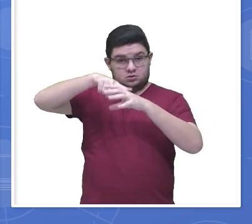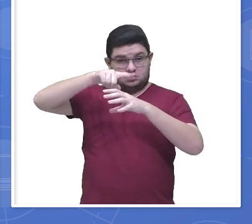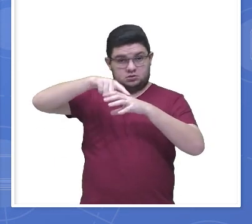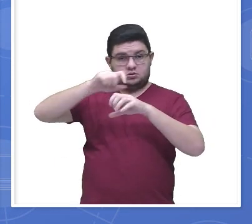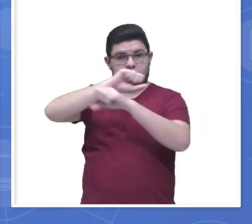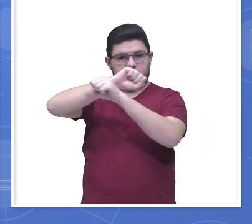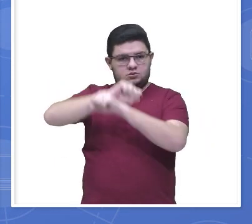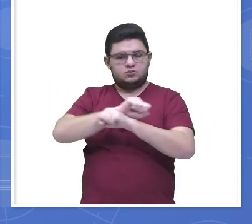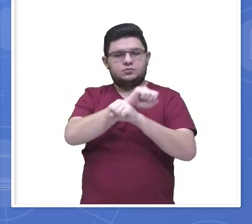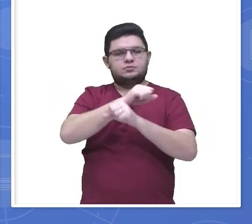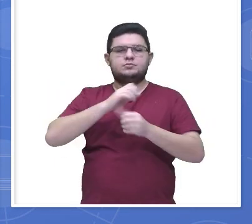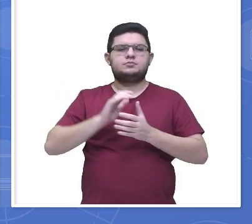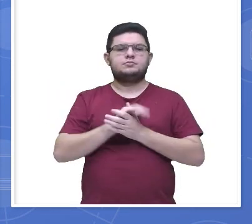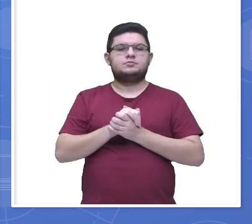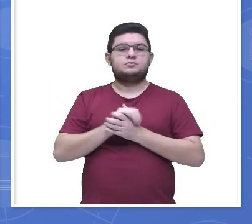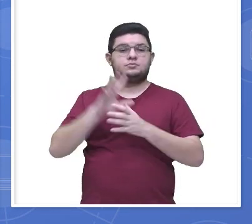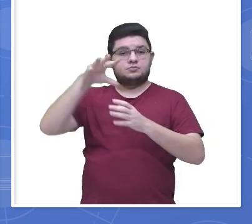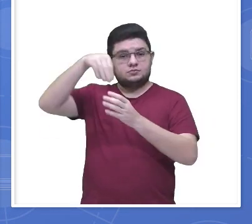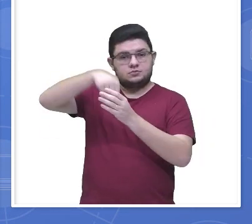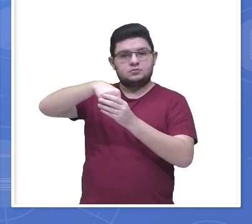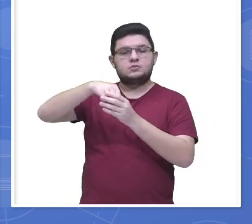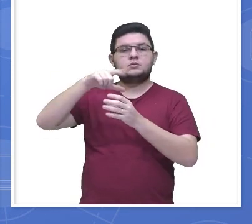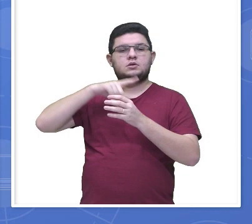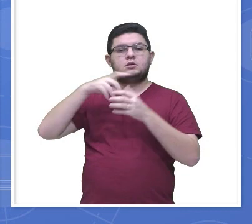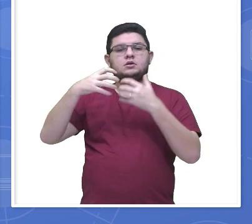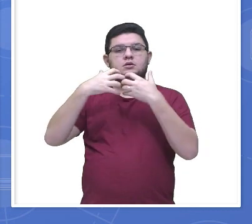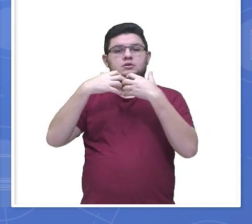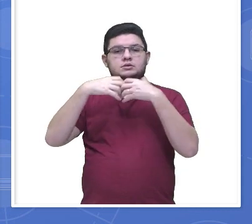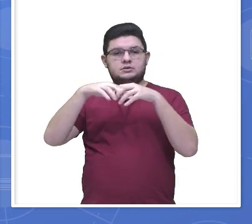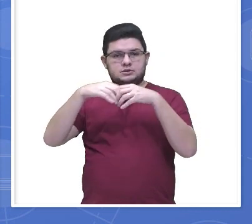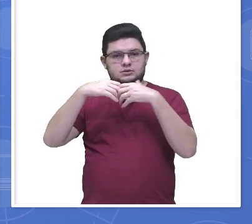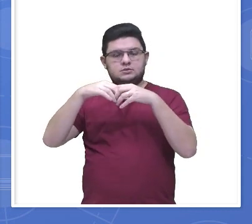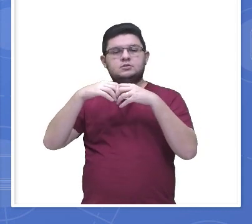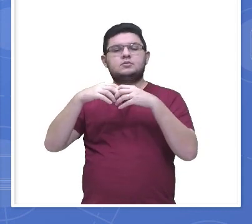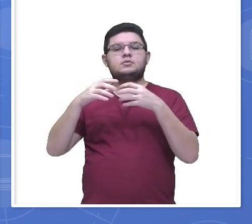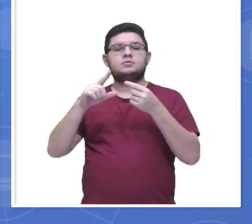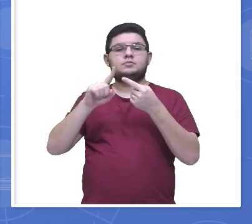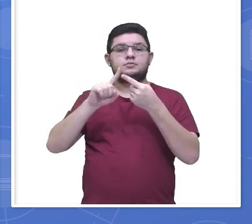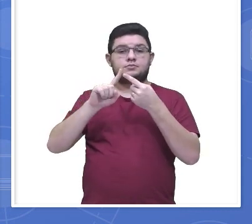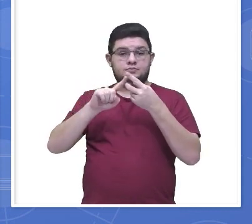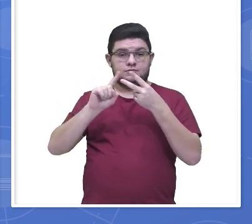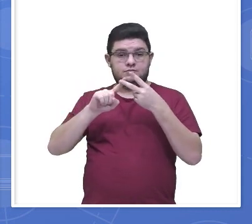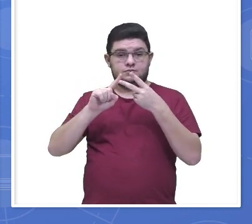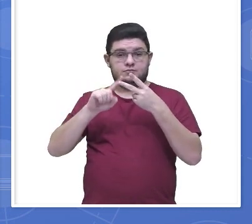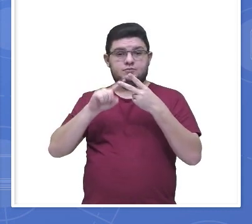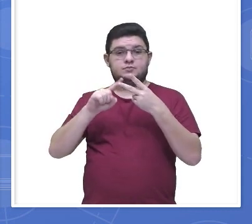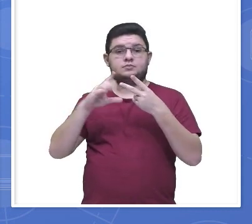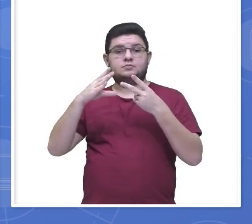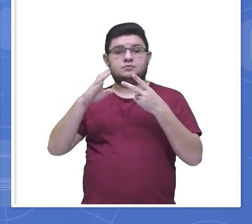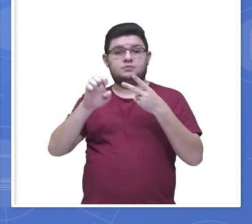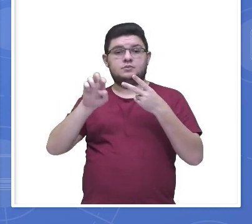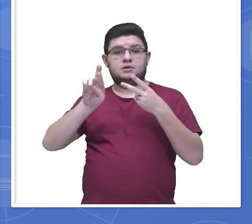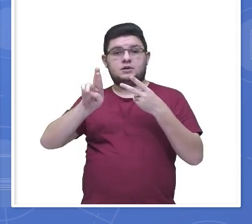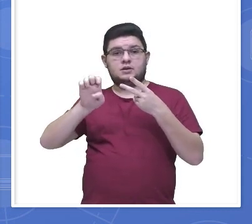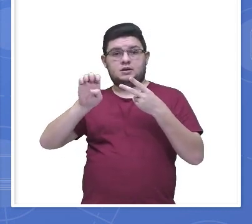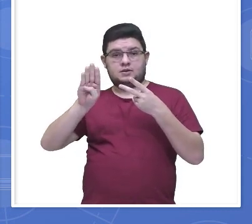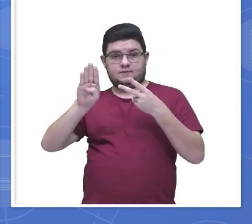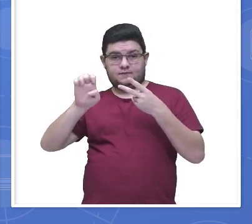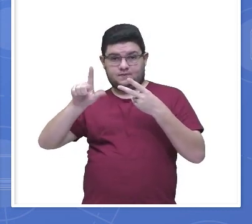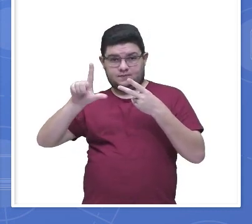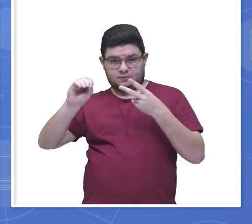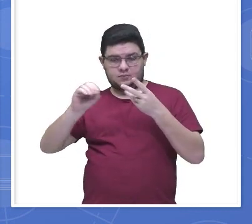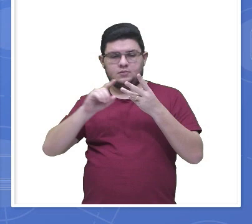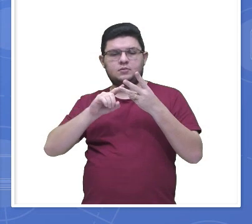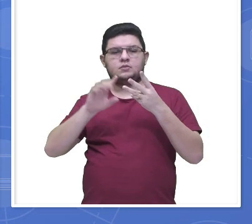ele vai ser dividido em cérebro, diencéfalo, cerebelo e tronco encefálico. Na próxima imagem, a